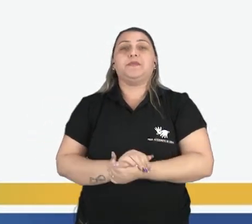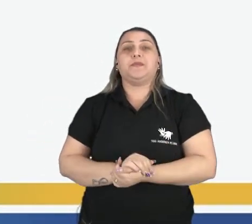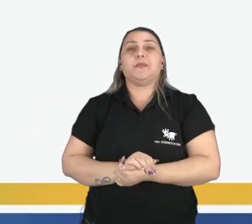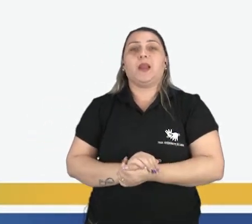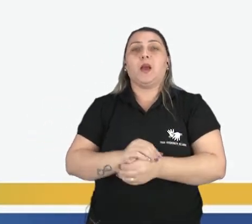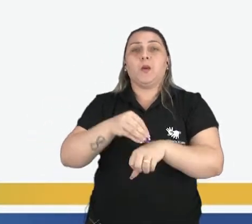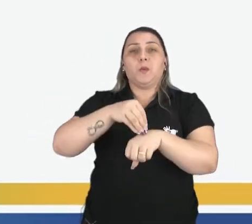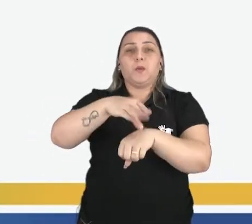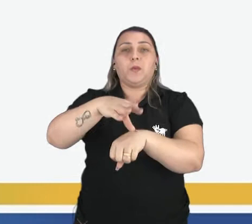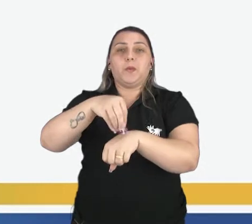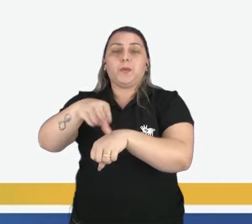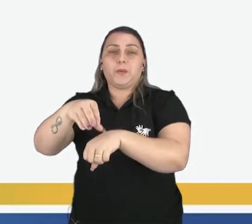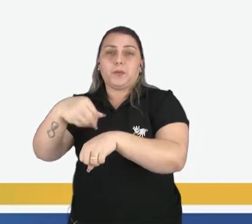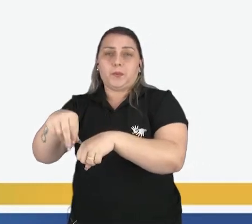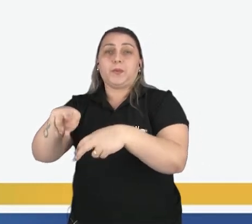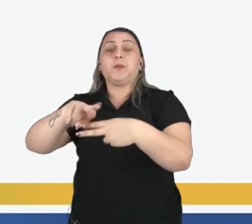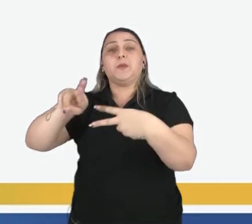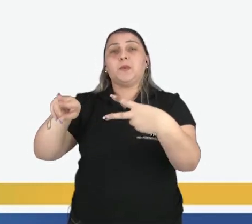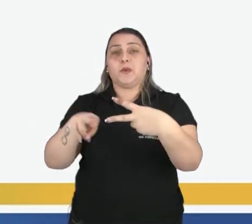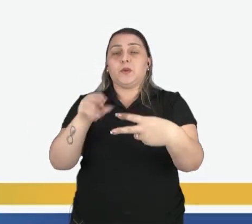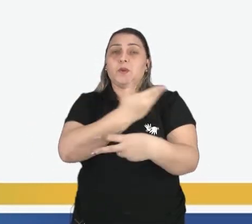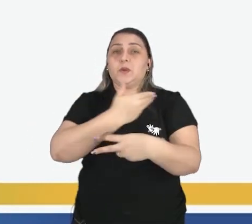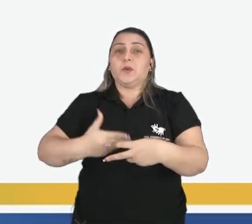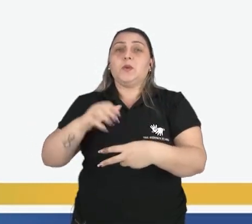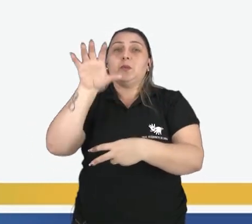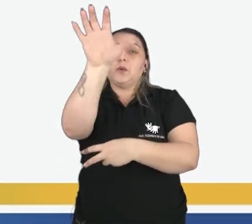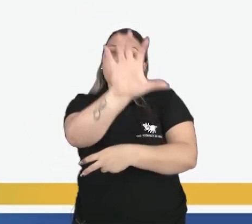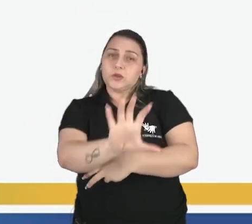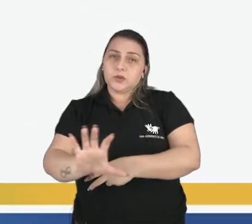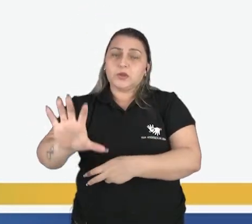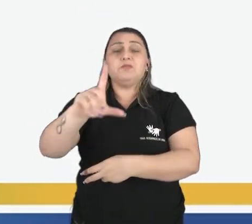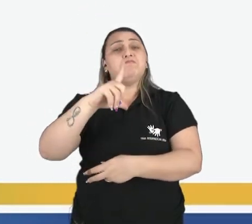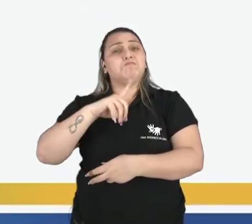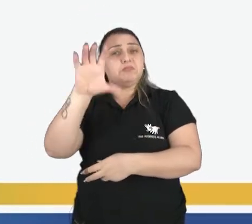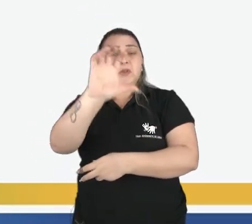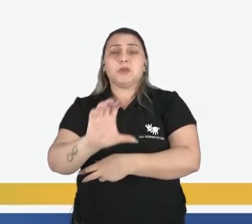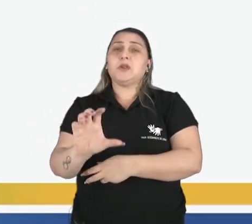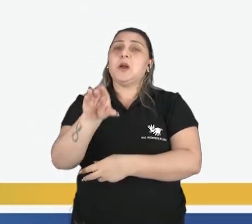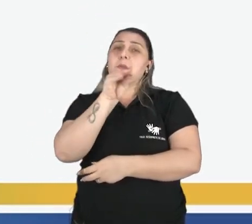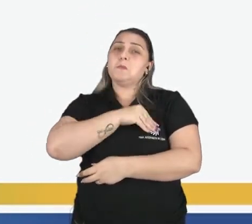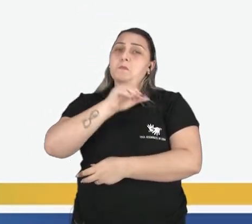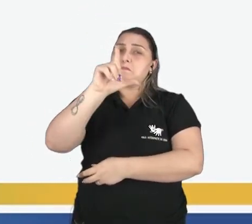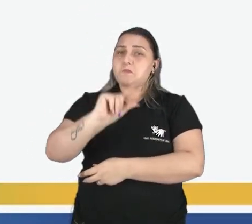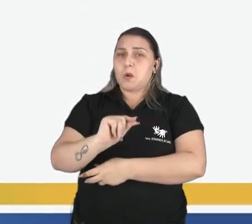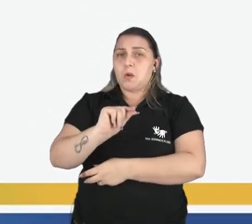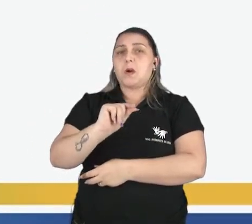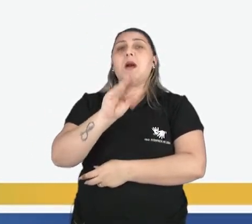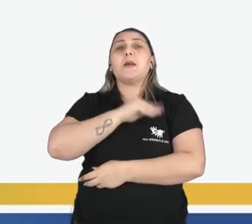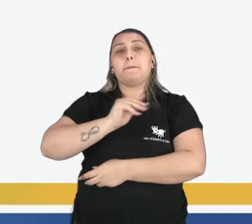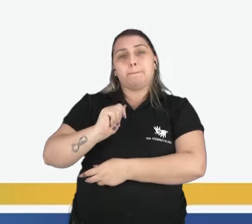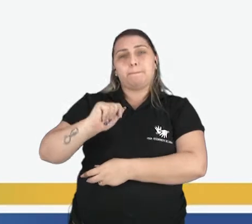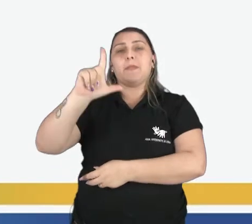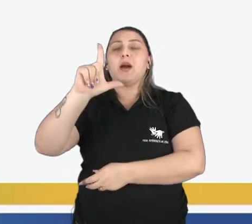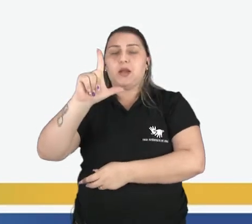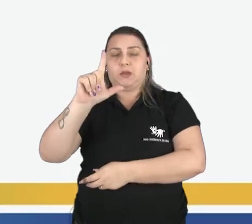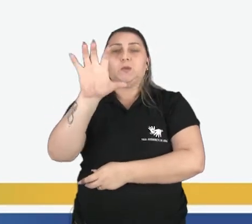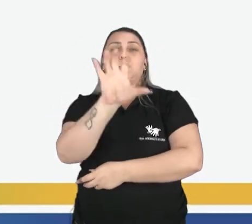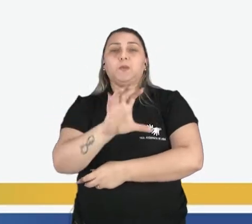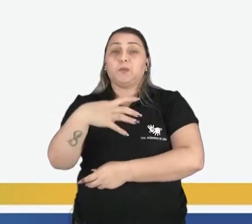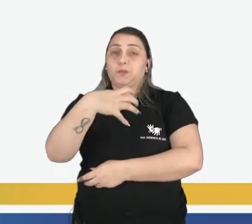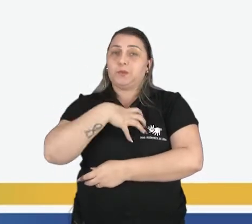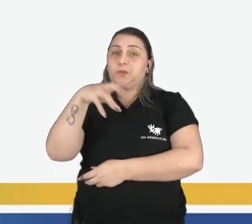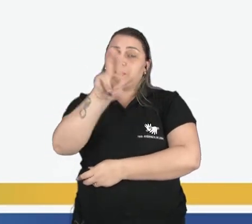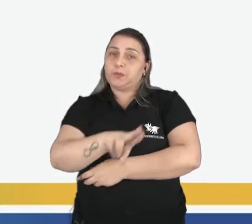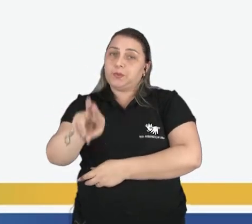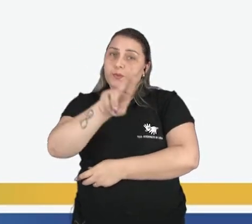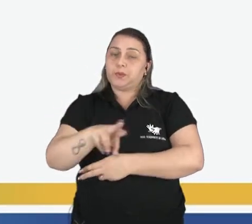da distribuição dos recursos públicos por região. Existem regiões que recebem muito e outras poucas, e a forma de utilização desses